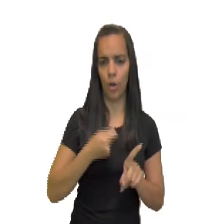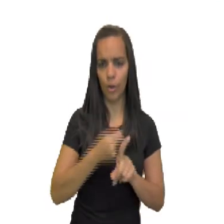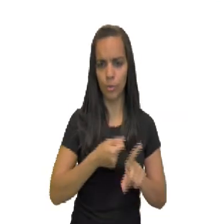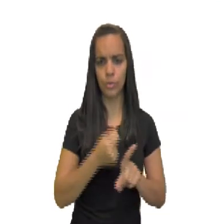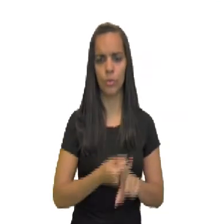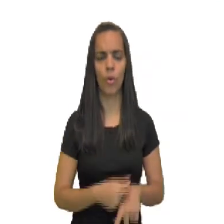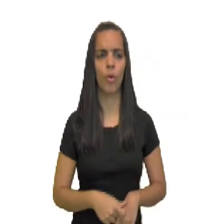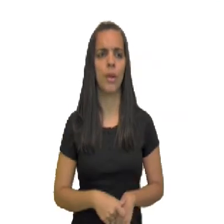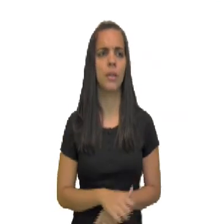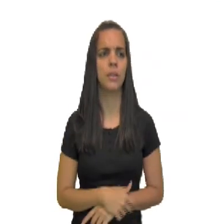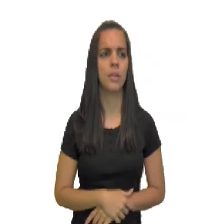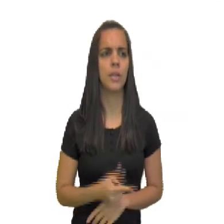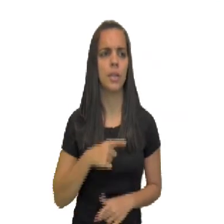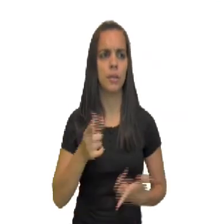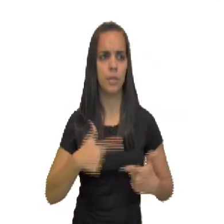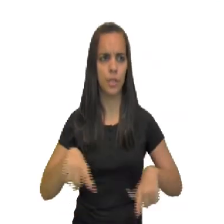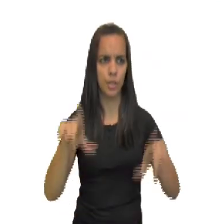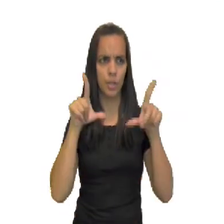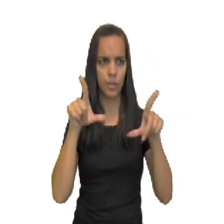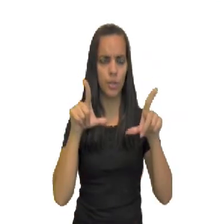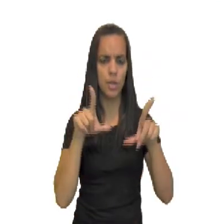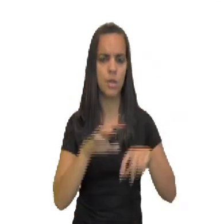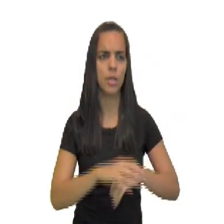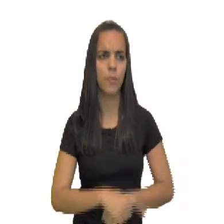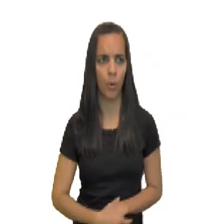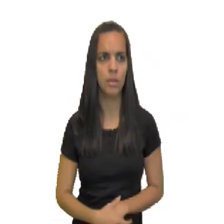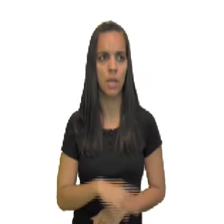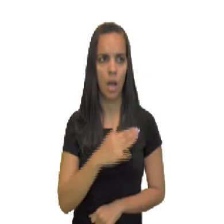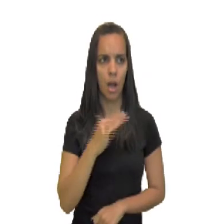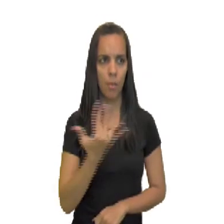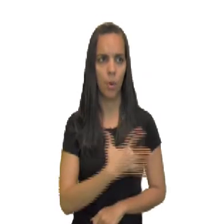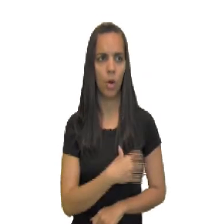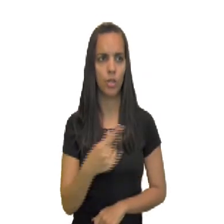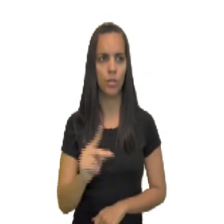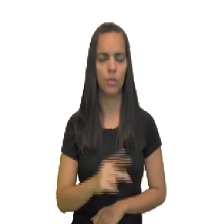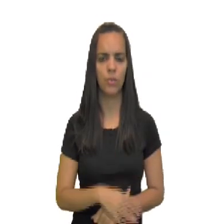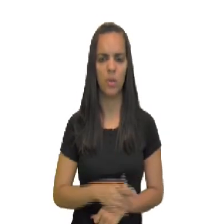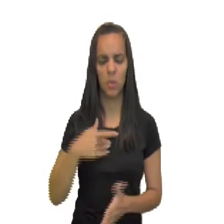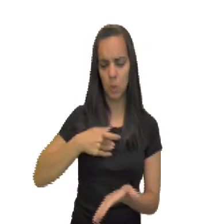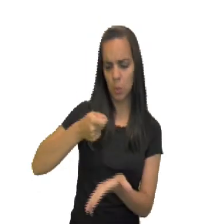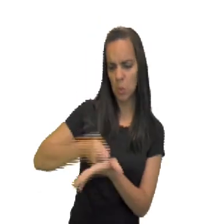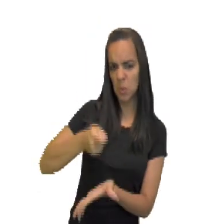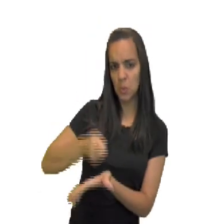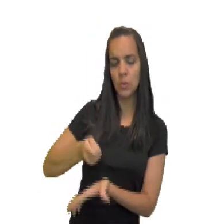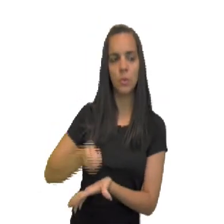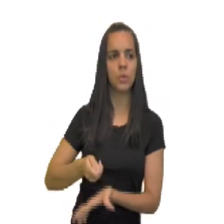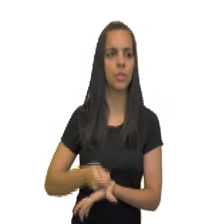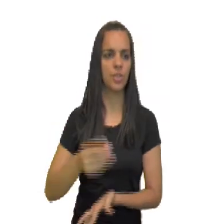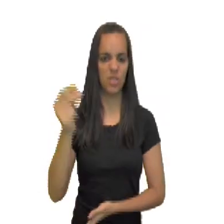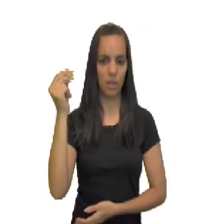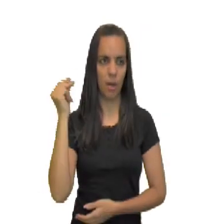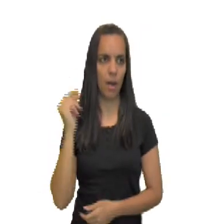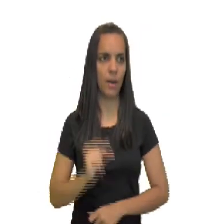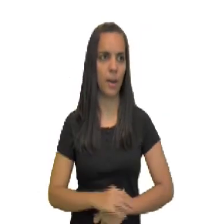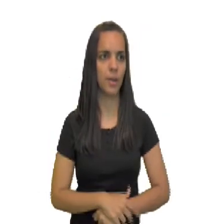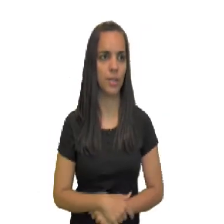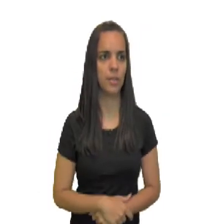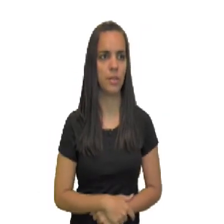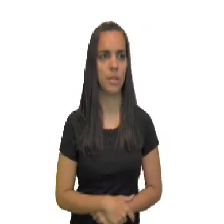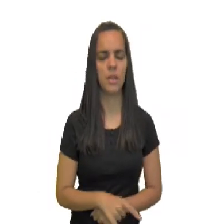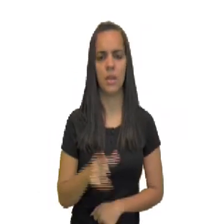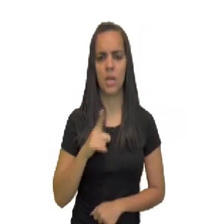também acometida pelo crime dos ditadores, né? Inovou na